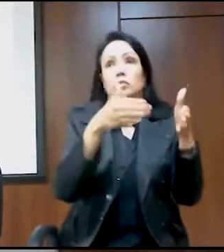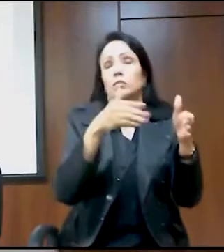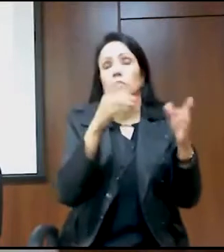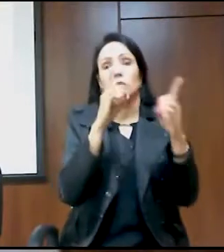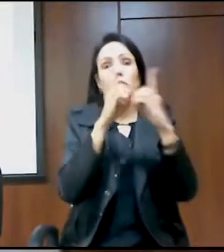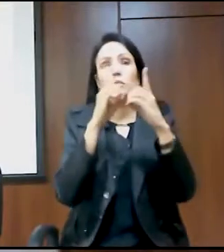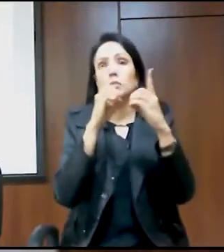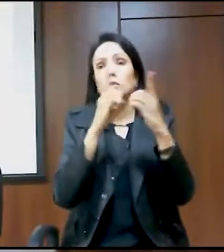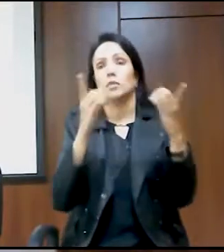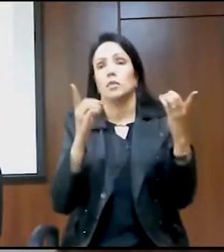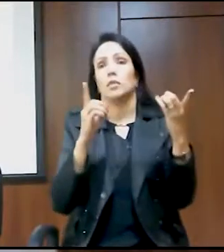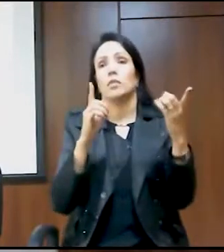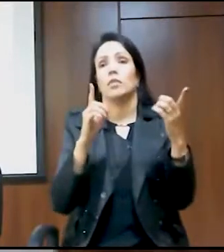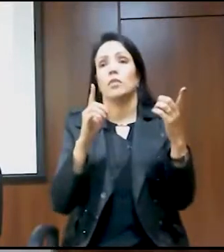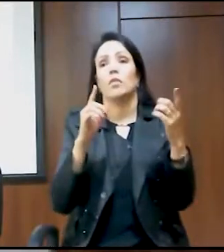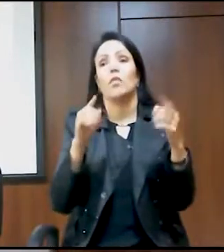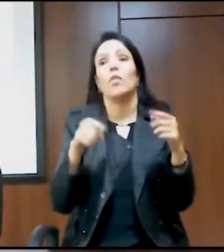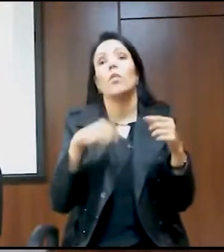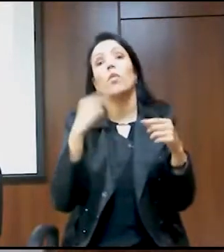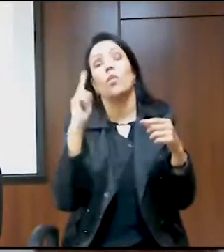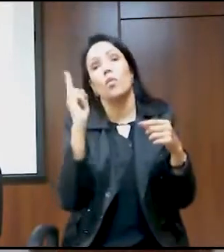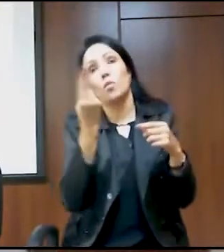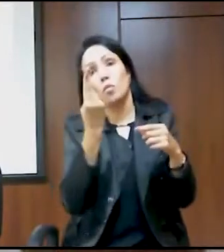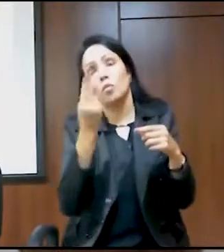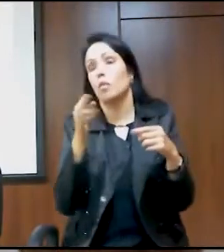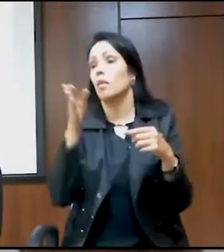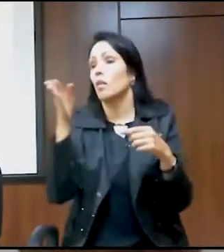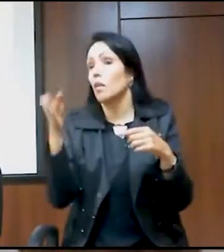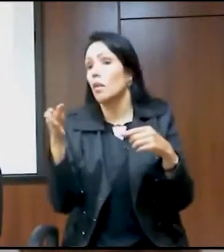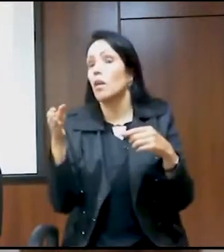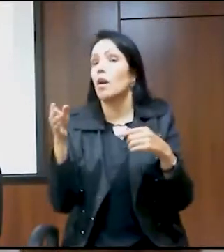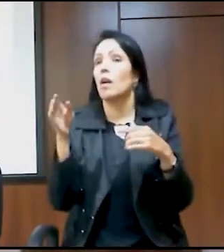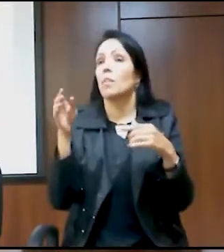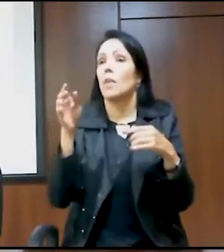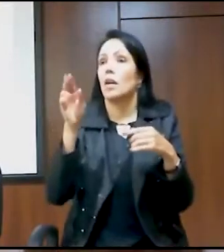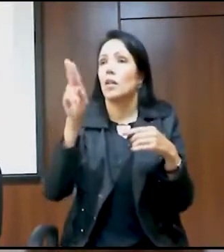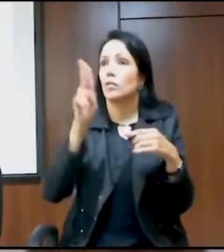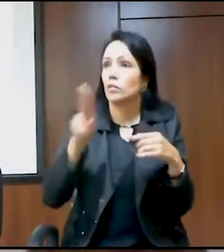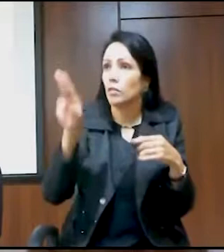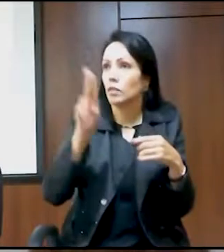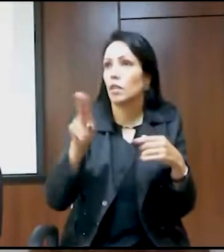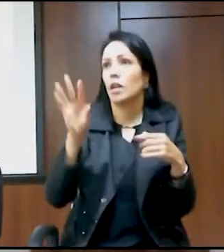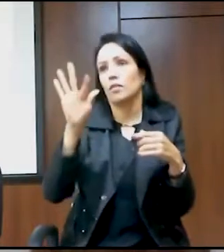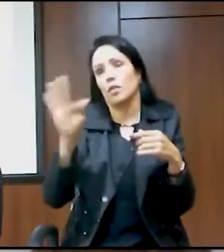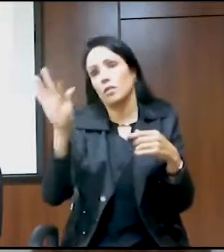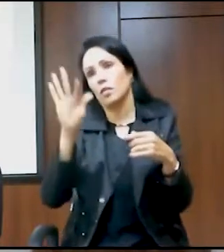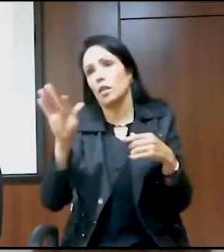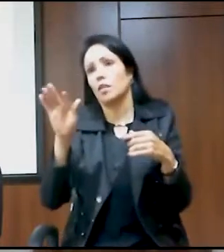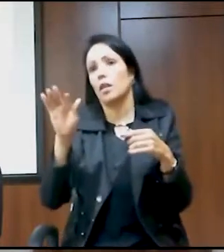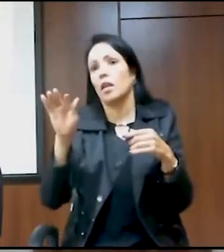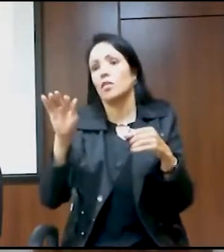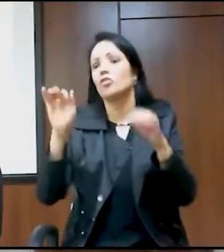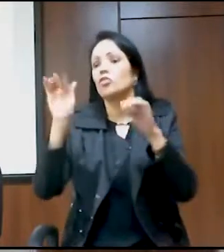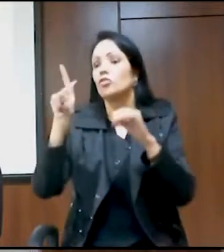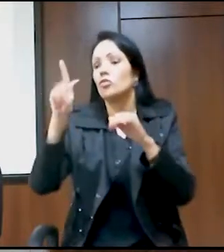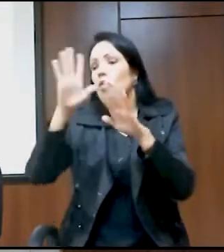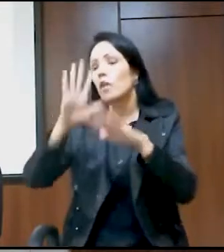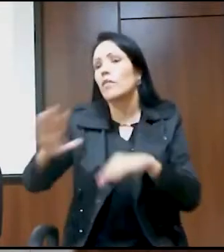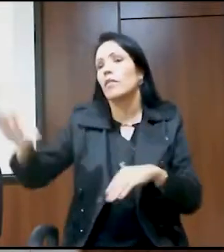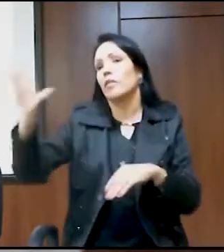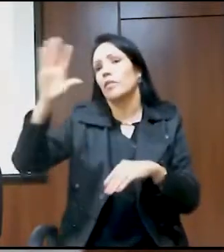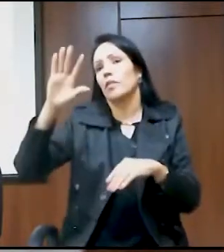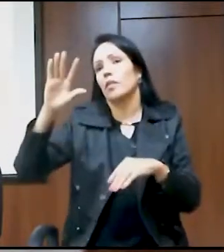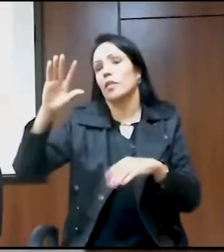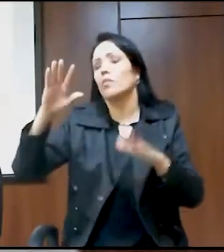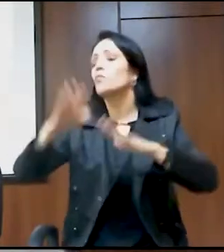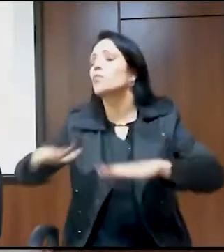ou também do ponto de vista acadêmico, seja na geografia, na demografia, na sociologia,